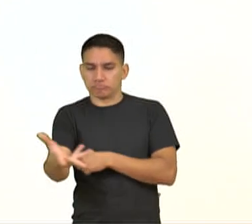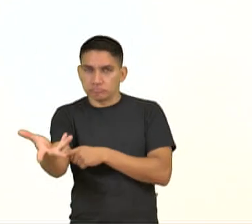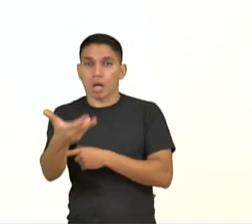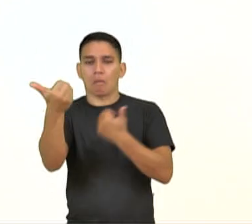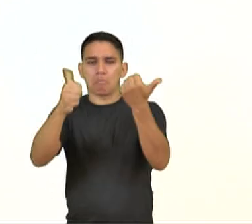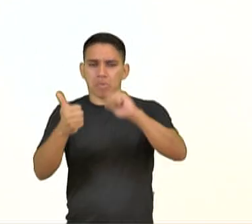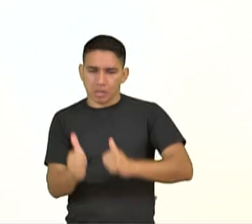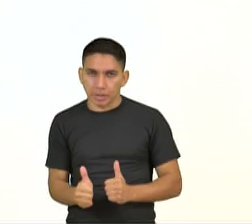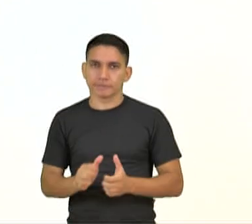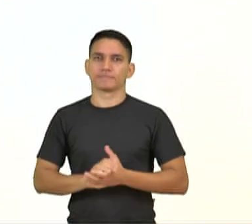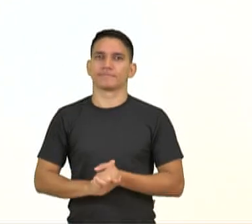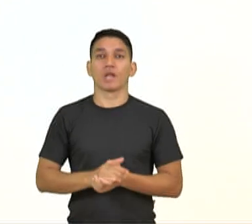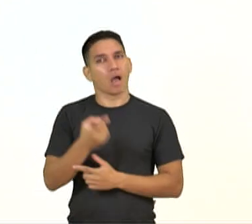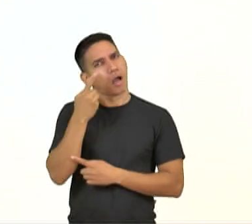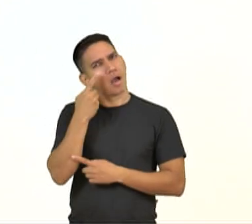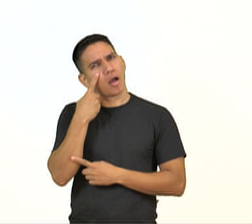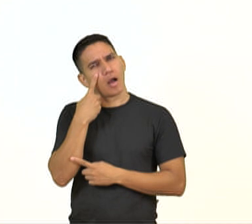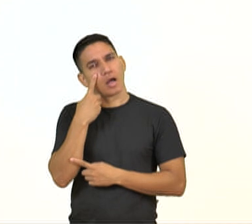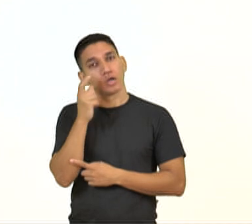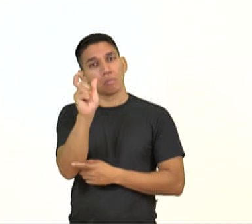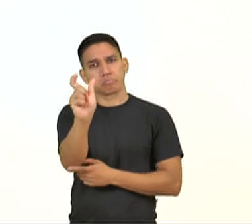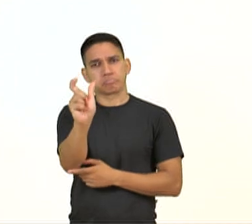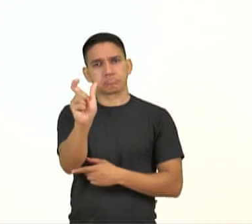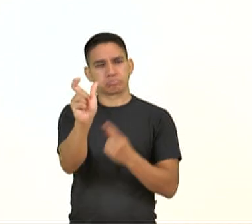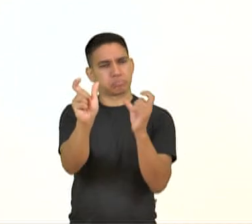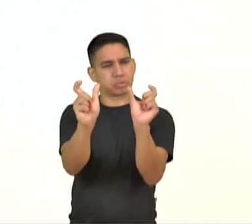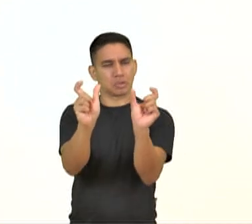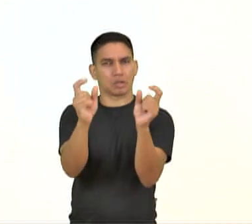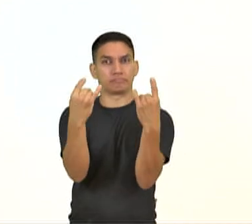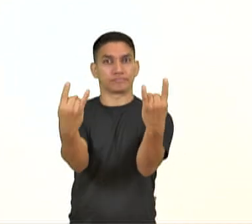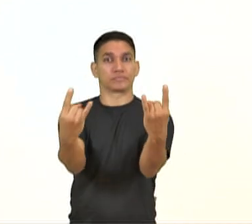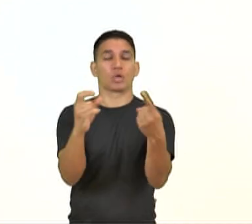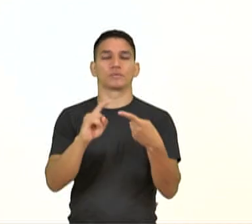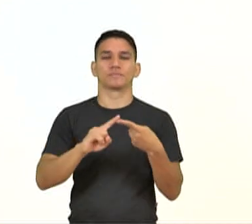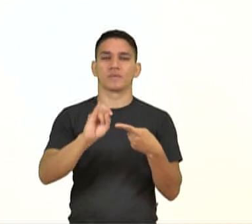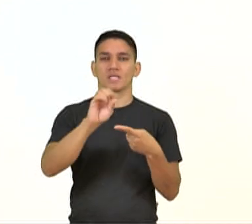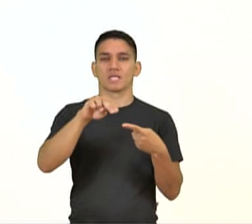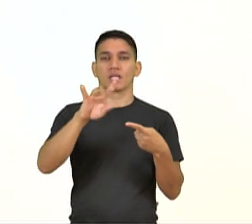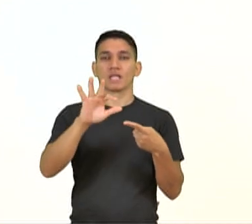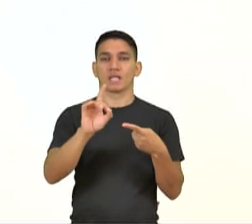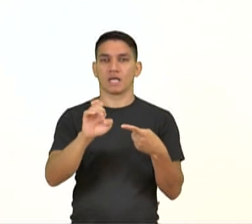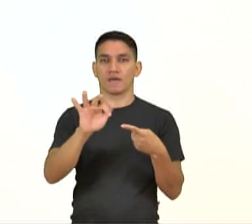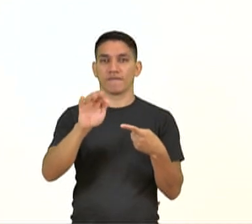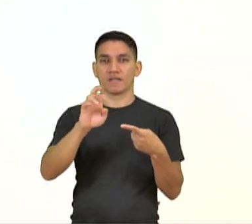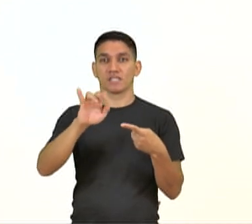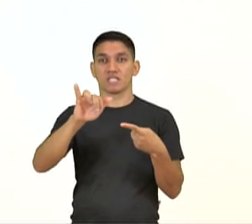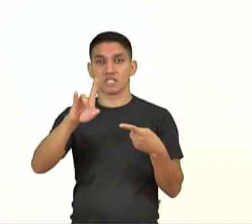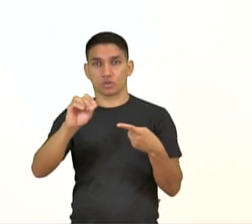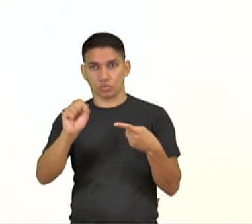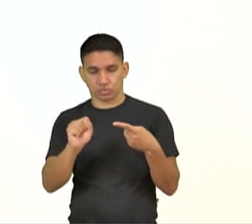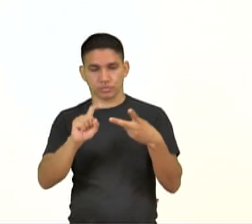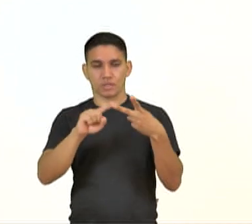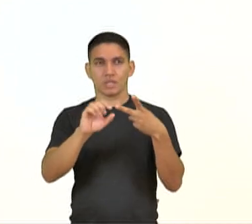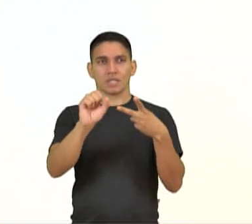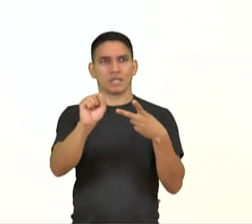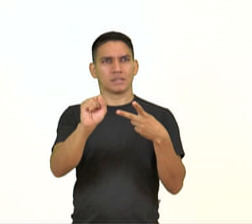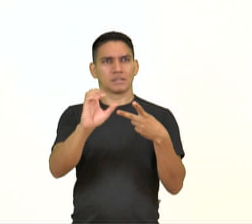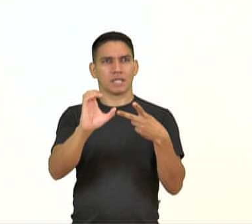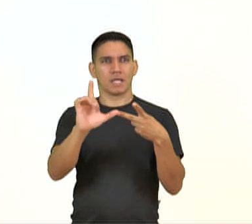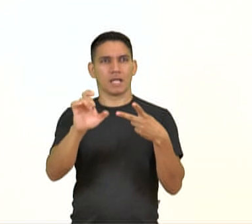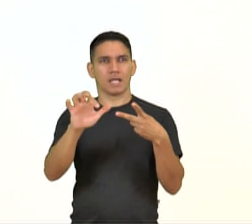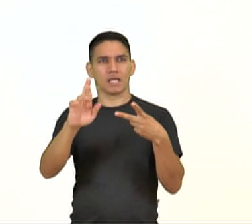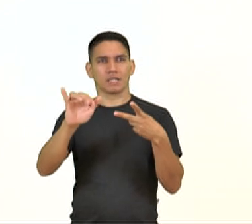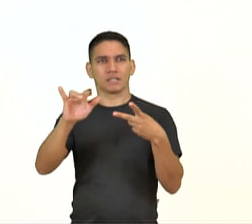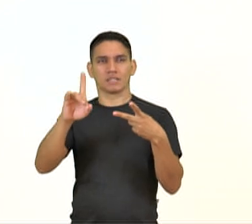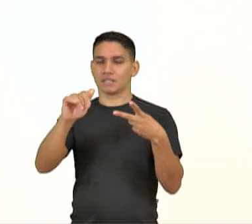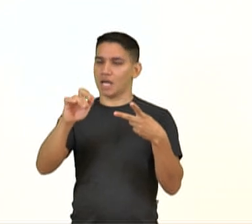Veja que eu tenho aqui duas palavras destacadas, indeferidos e celeridade. E aí, então, por que eu chamo